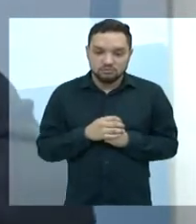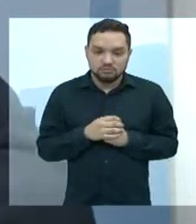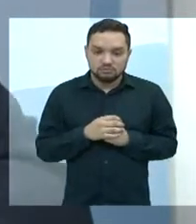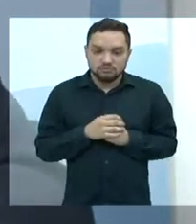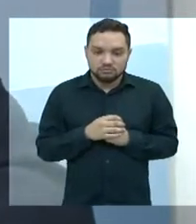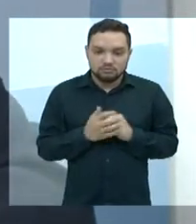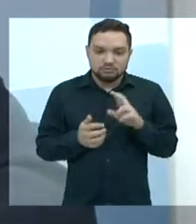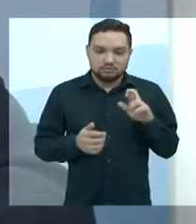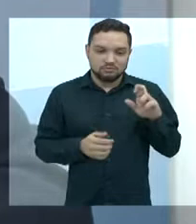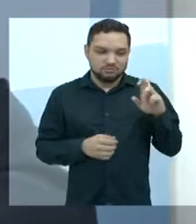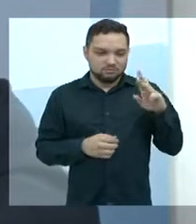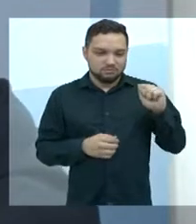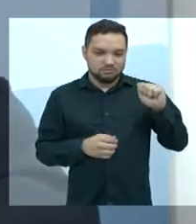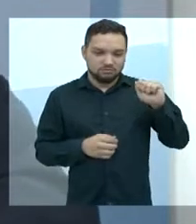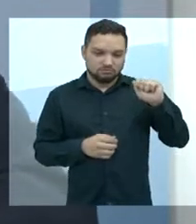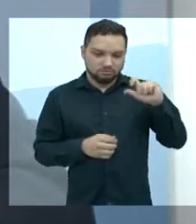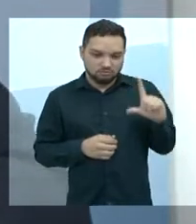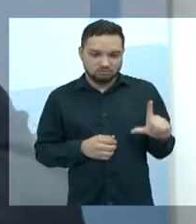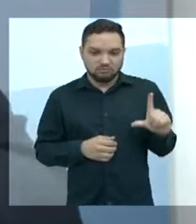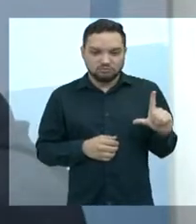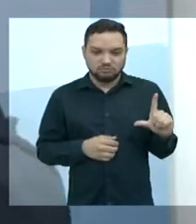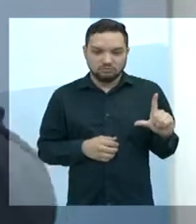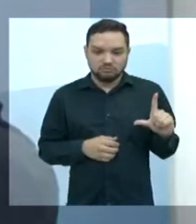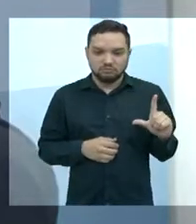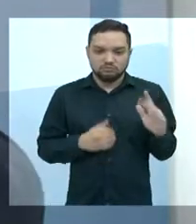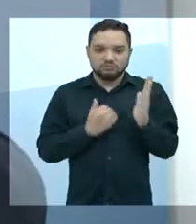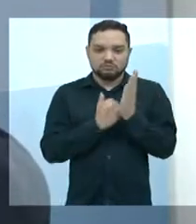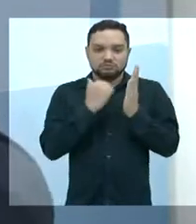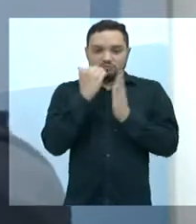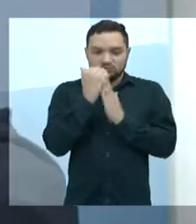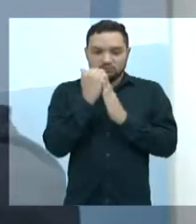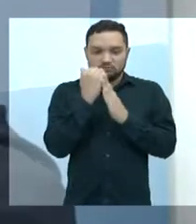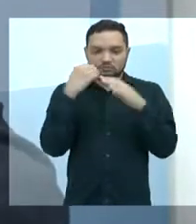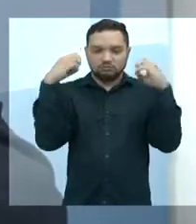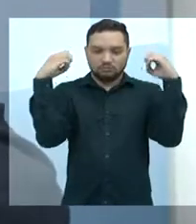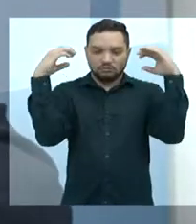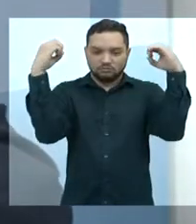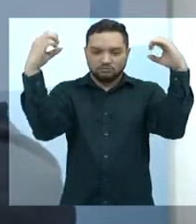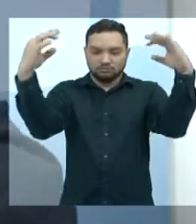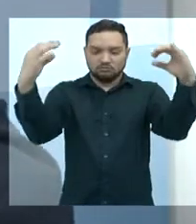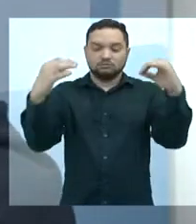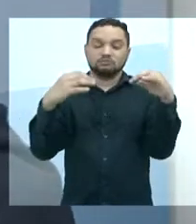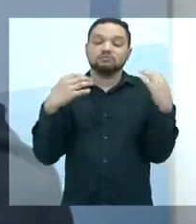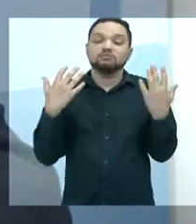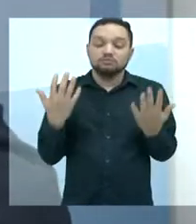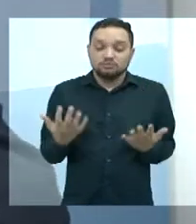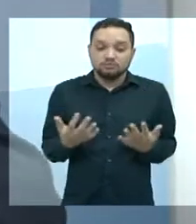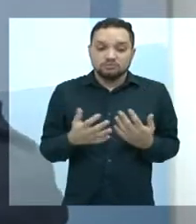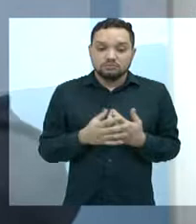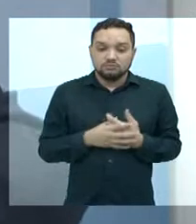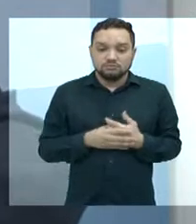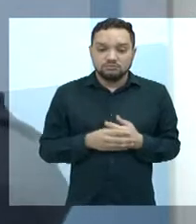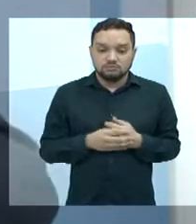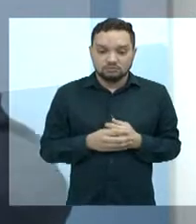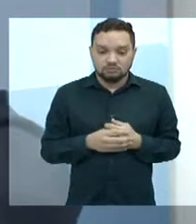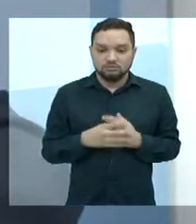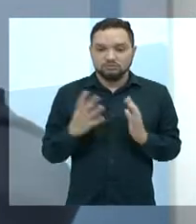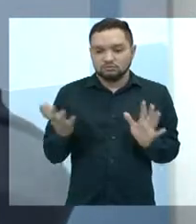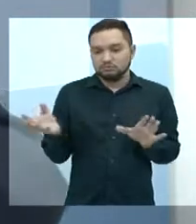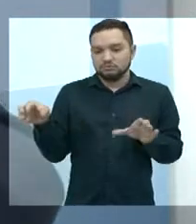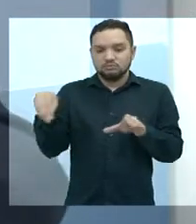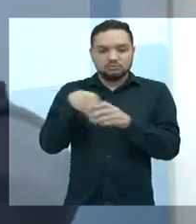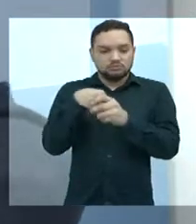de que você ir construir e ter que aumentar o ramal, aumentava no orçamento e tudo. Então, eu fiz muito isso. Já incluía ele já